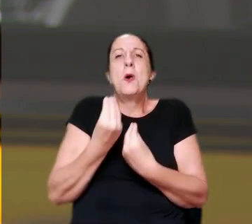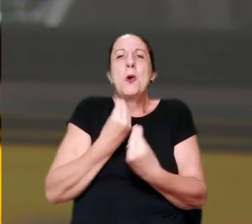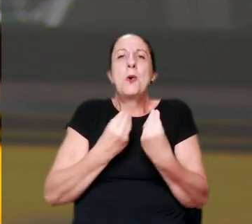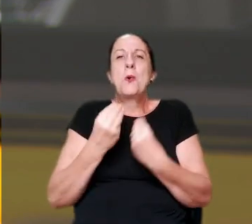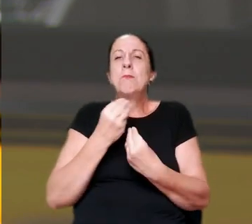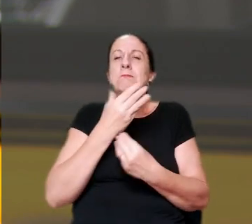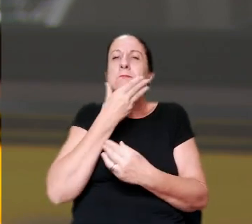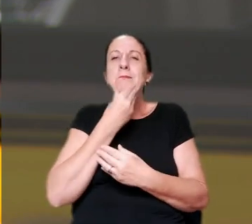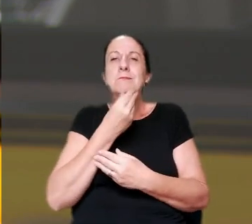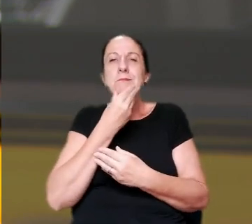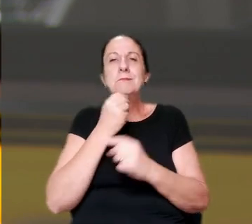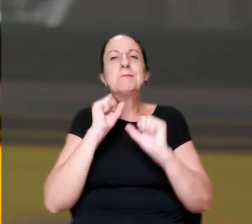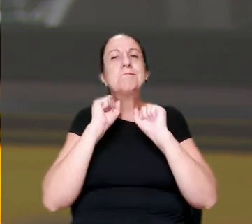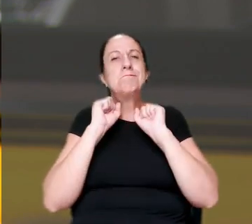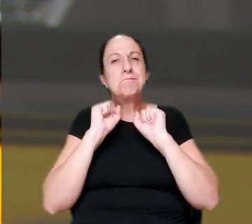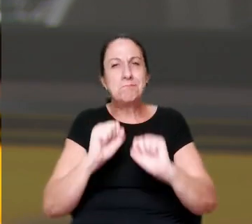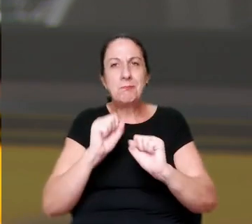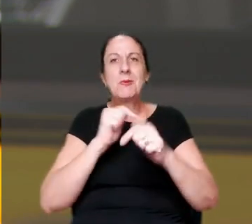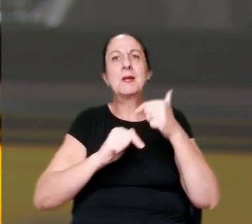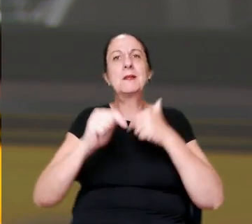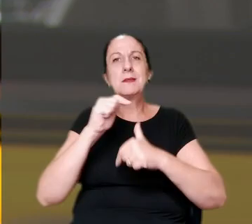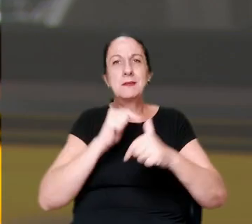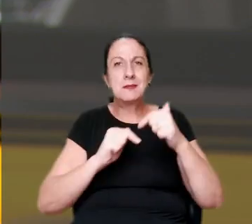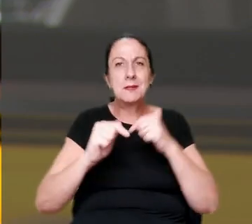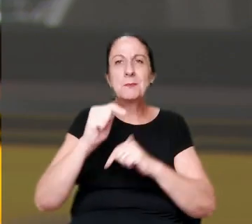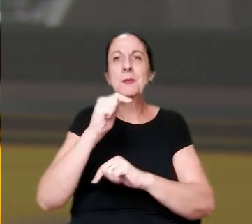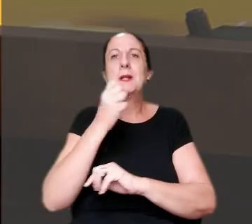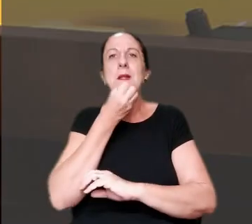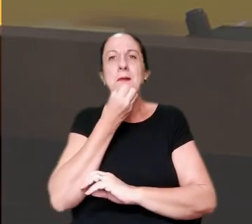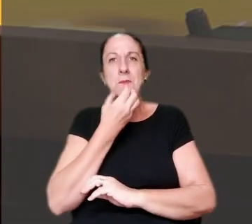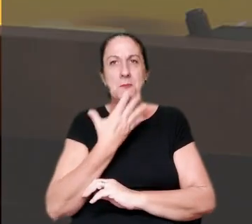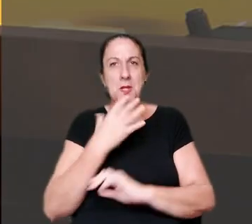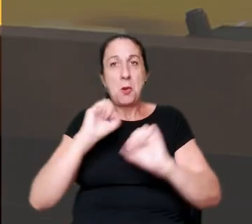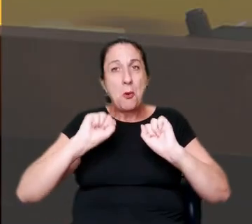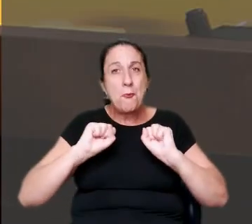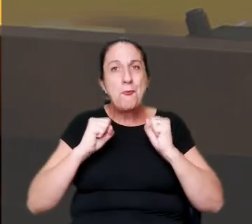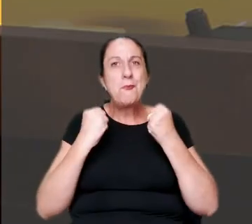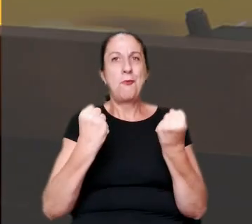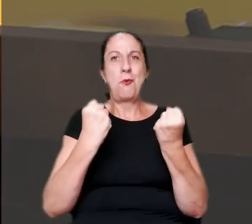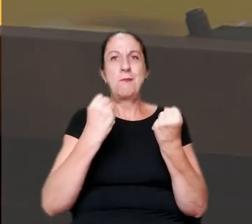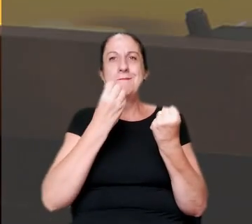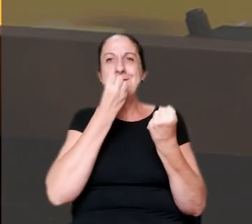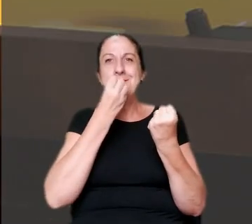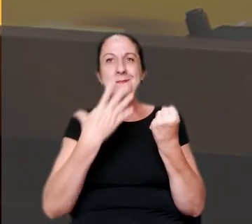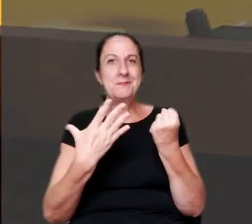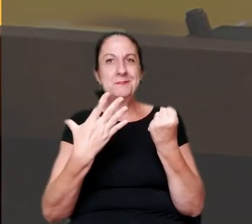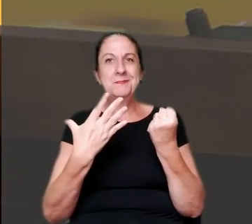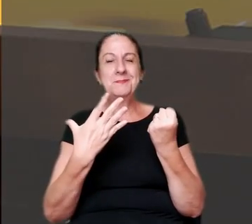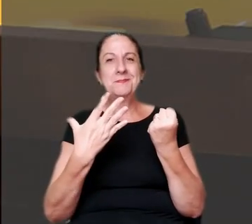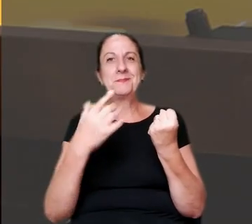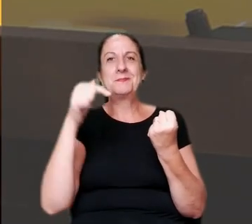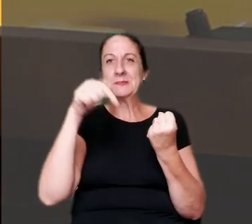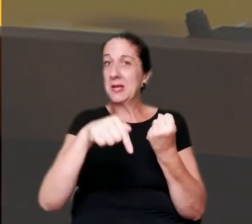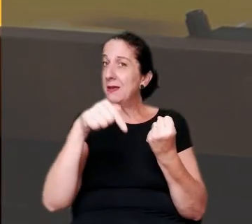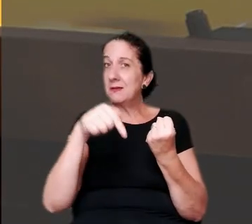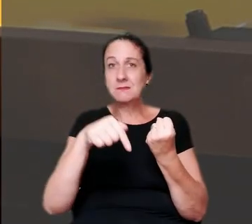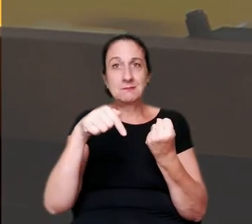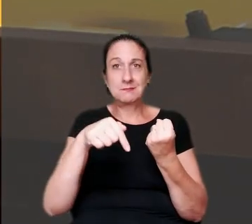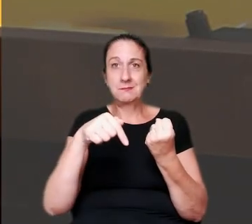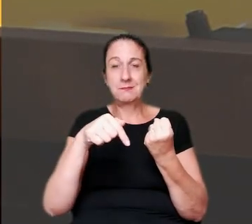de como os homens podem atuar pelo bem. As forças do bem estão